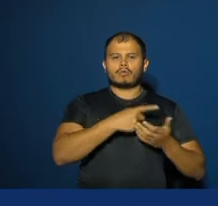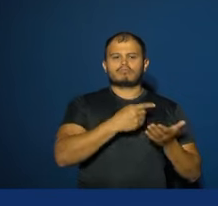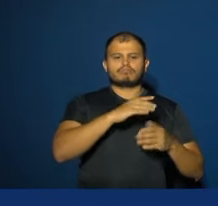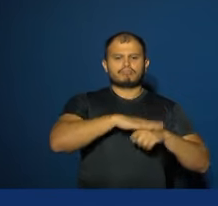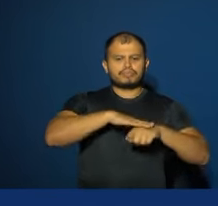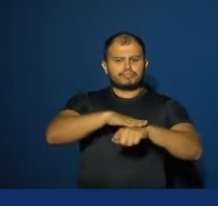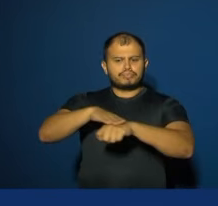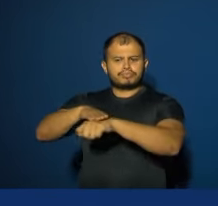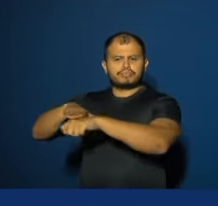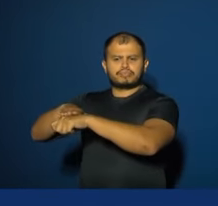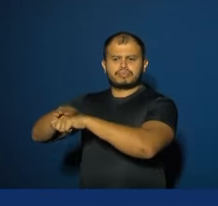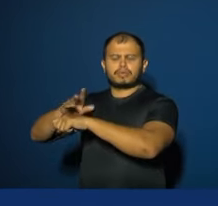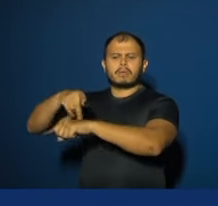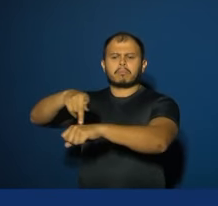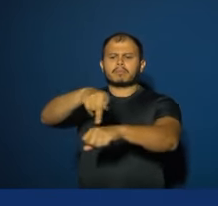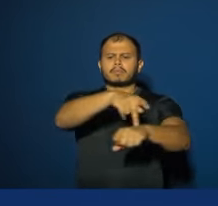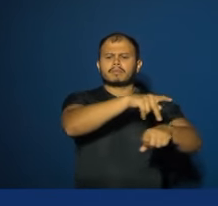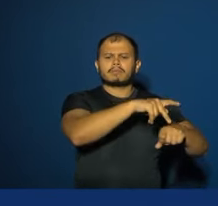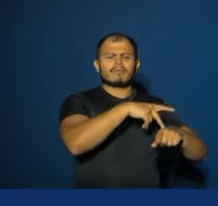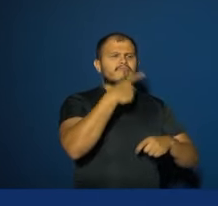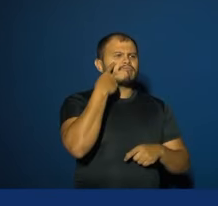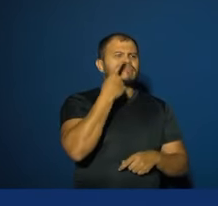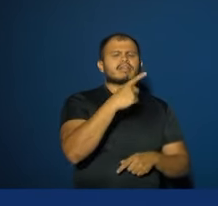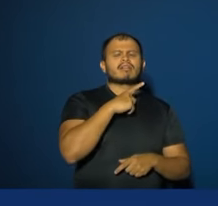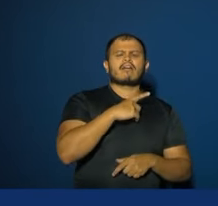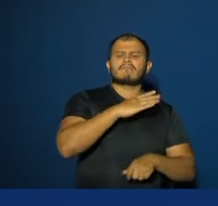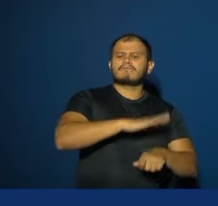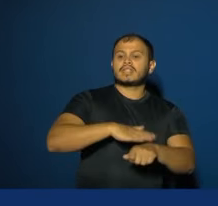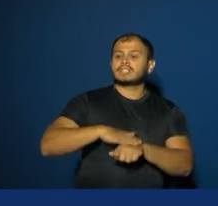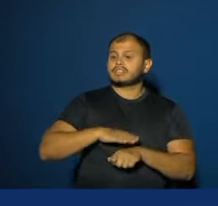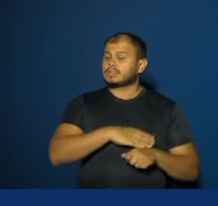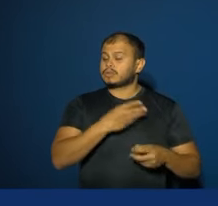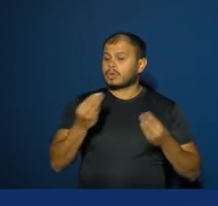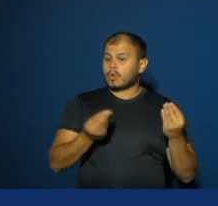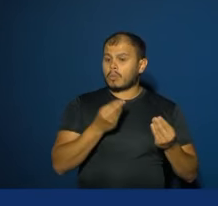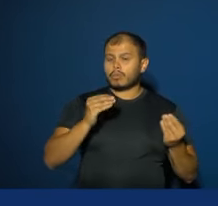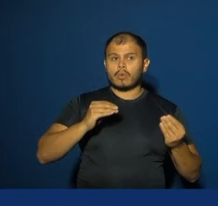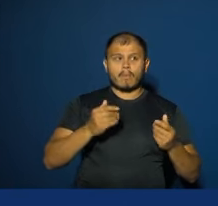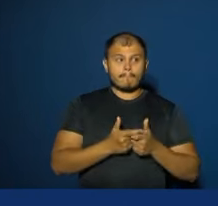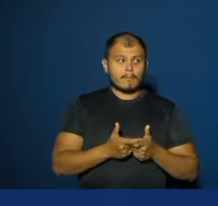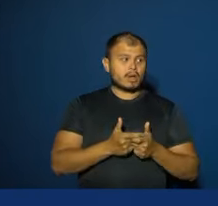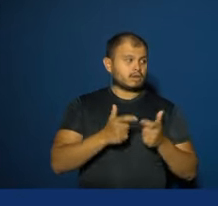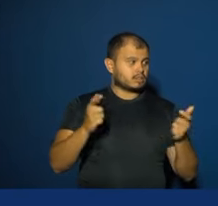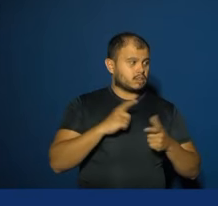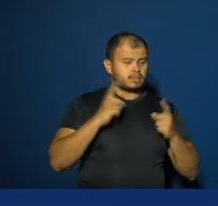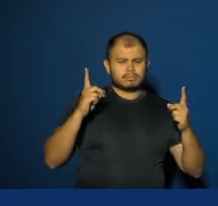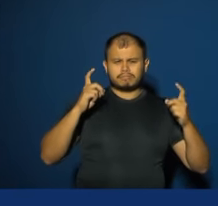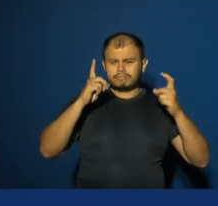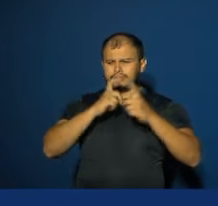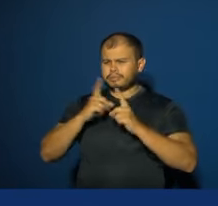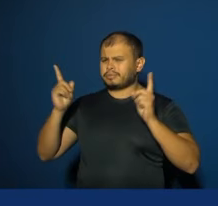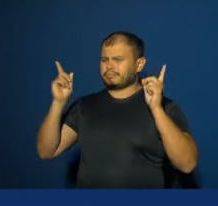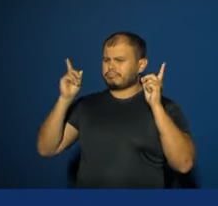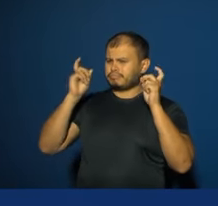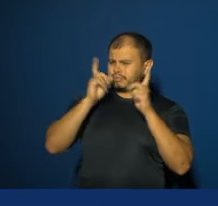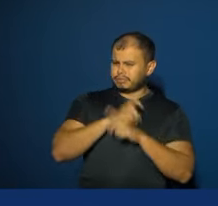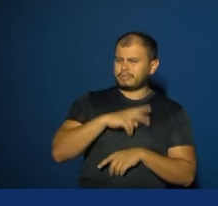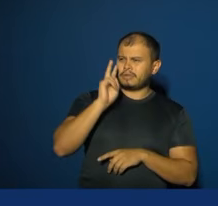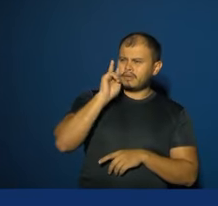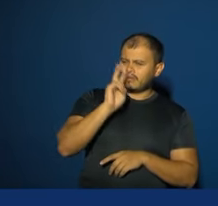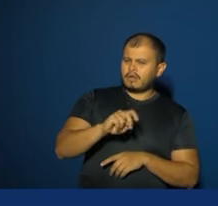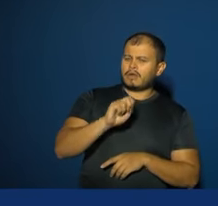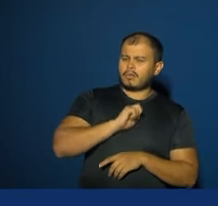no exterior para dar uma olhada no pensamento que eles estão fazendo muitos países qu dificuldades e aí eu ouvi da Brisa que é a maior concessionária